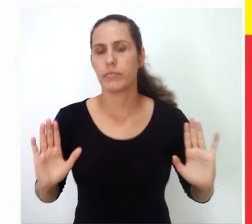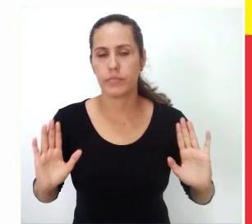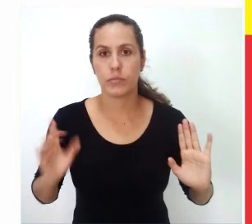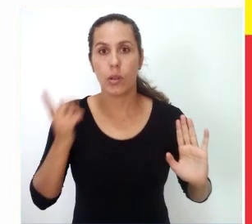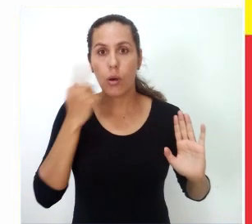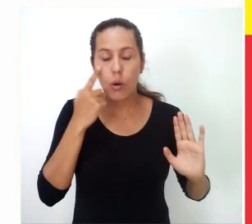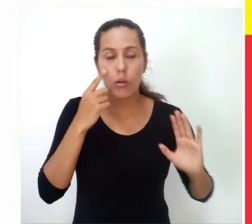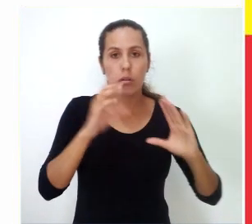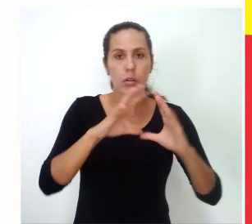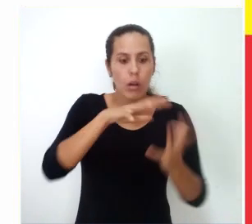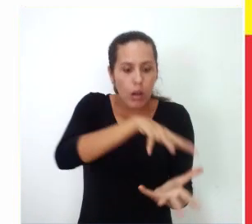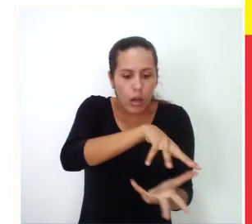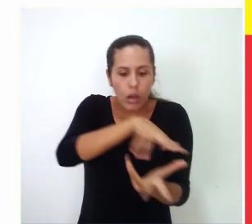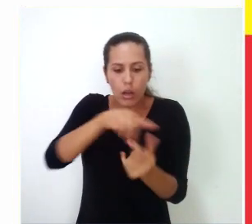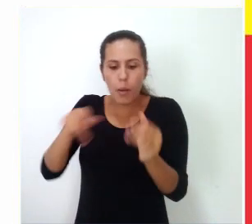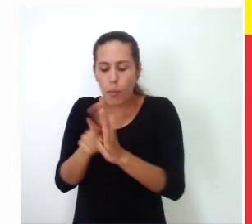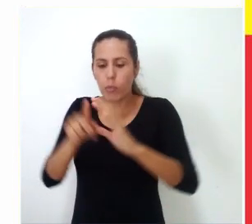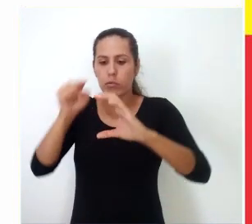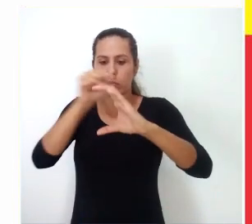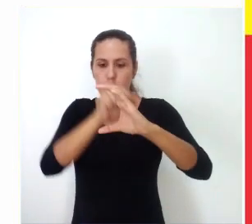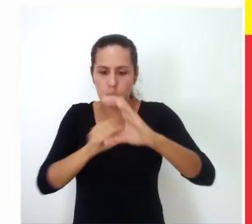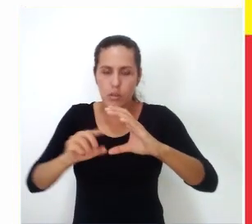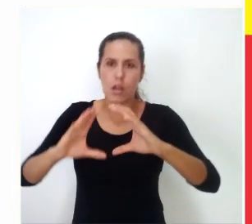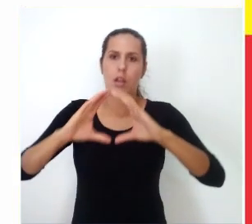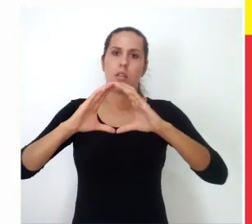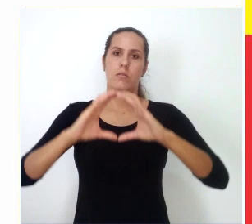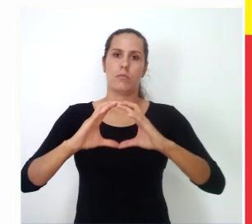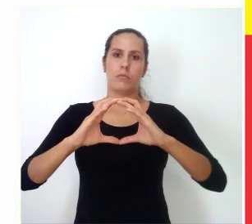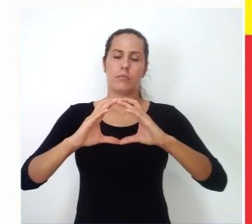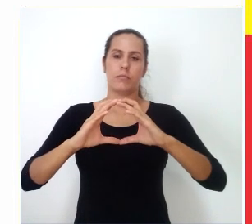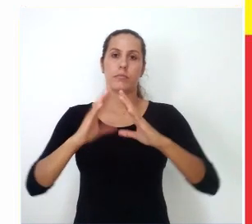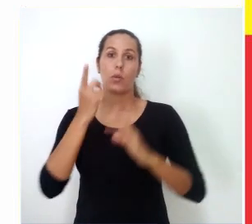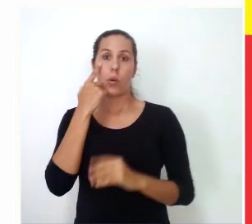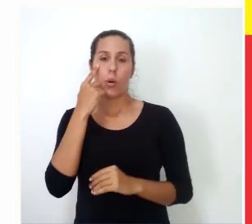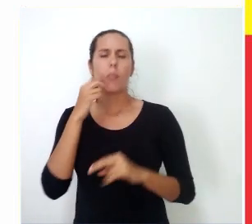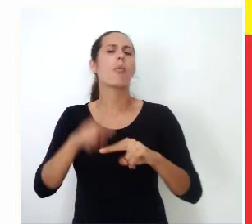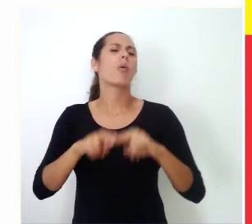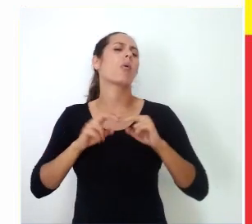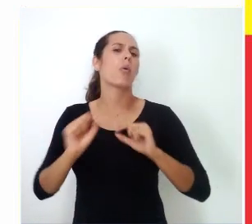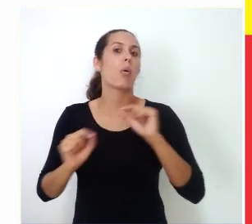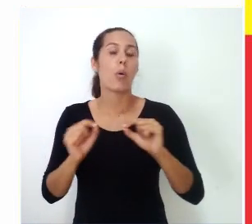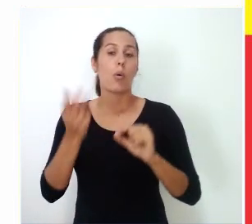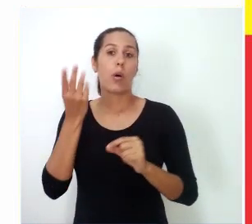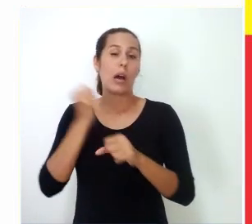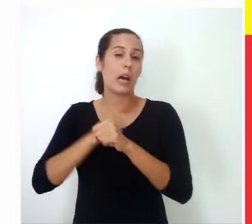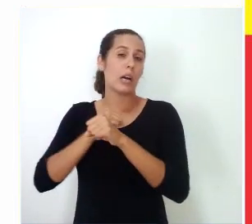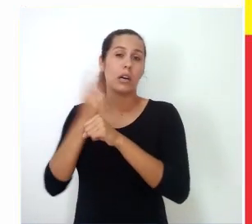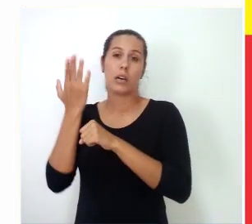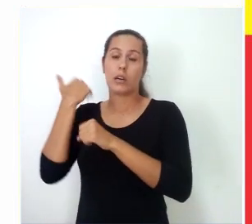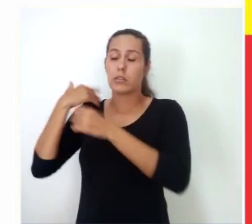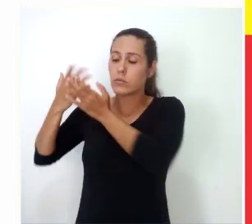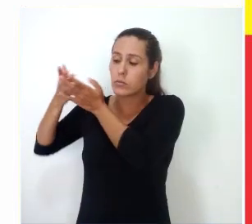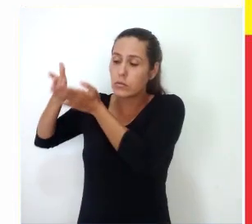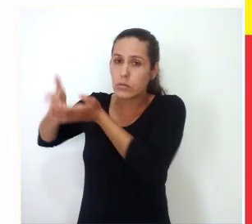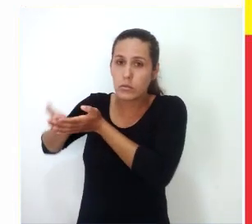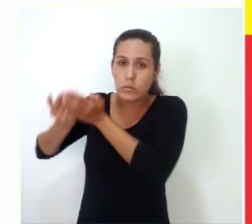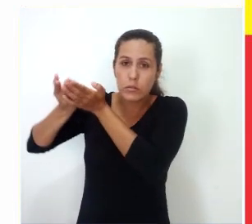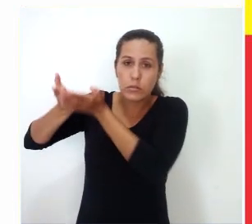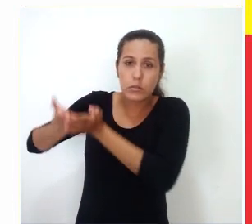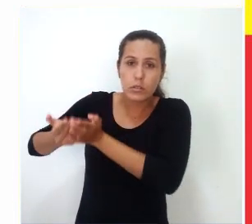grande motivo, veja aí o que Dantas colocou para vocês. Grandes navegações, vejam só,